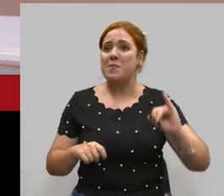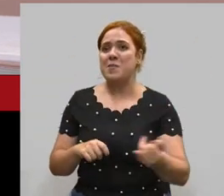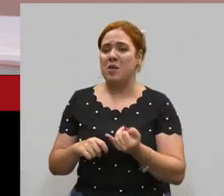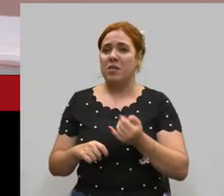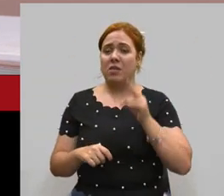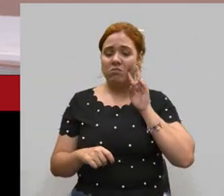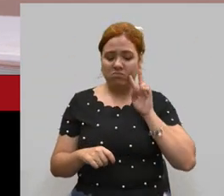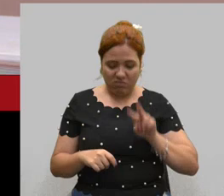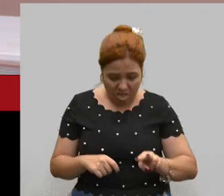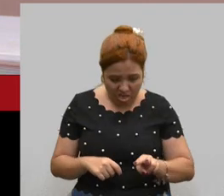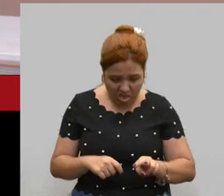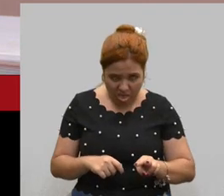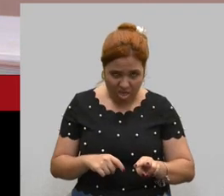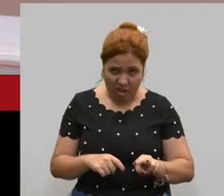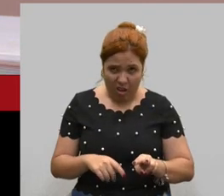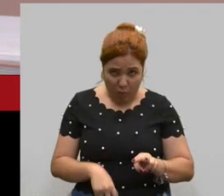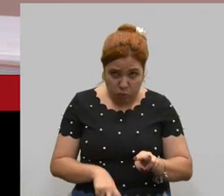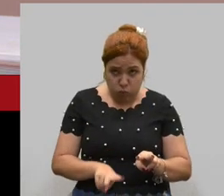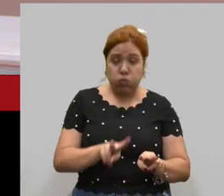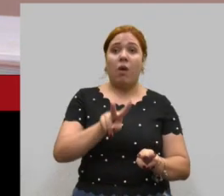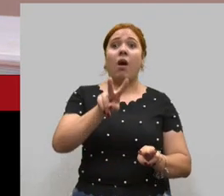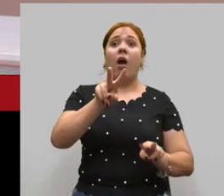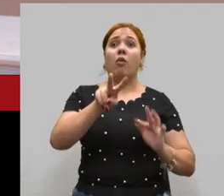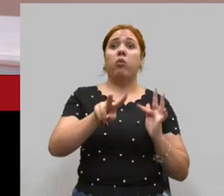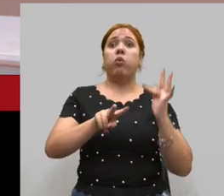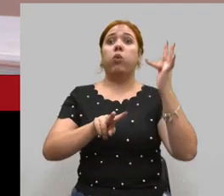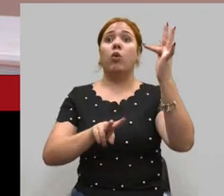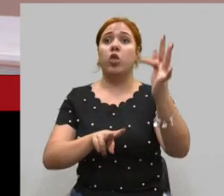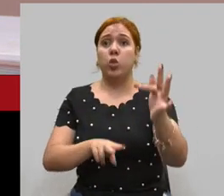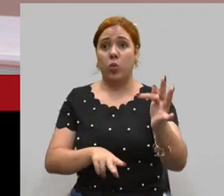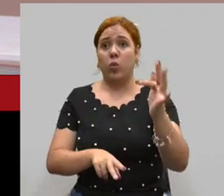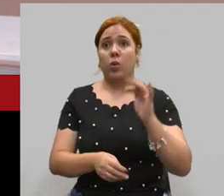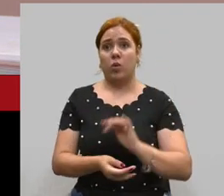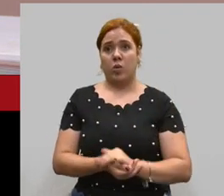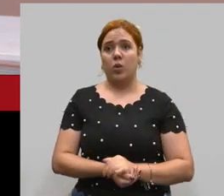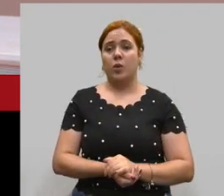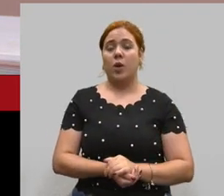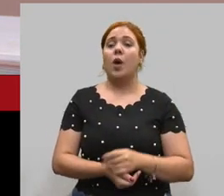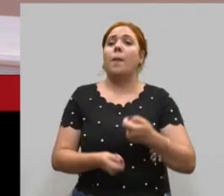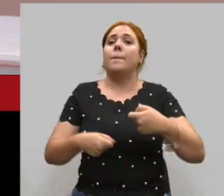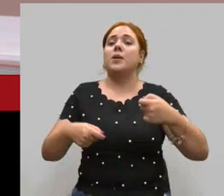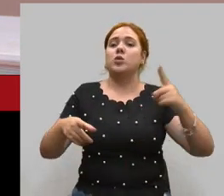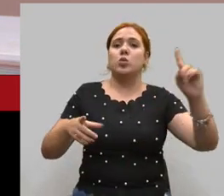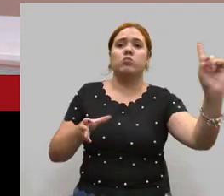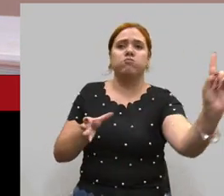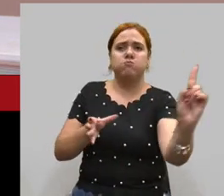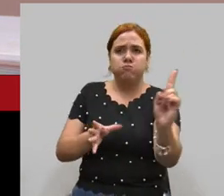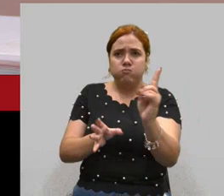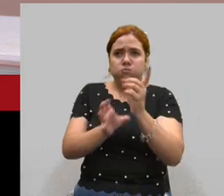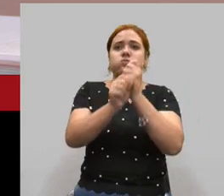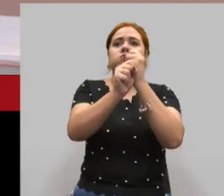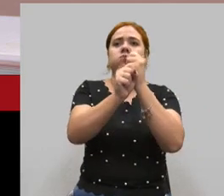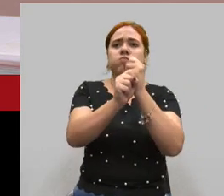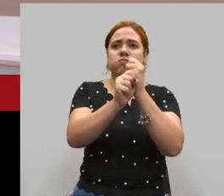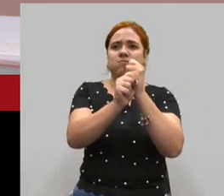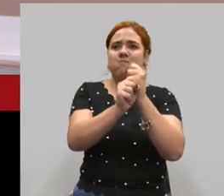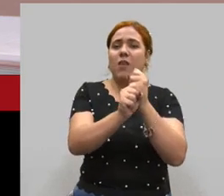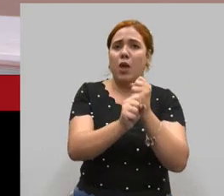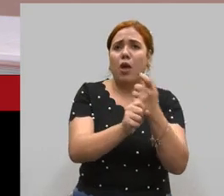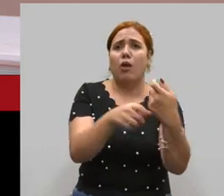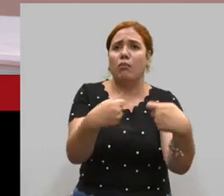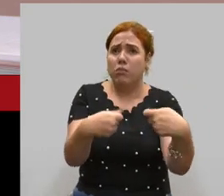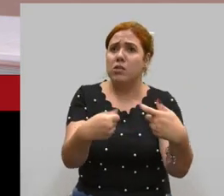chão então Eh eu tô aqui para somar o que for preciso eu tô aqui para contribuir agradecer a todas as